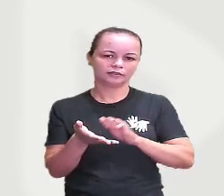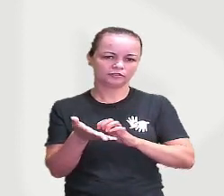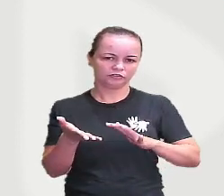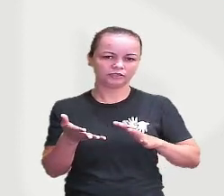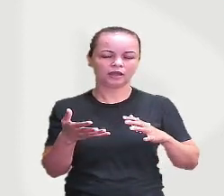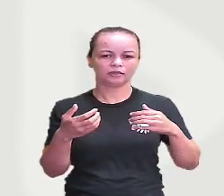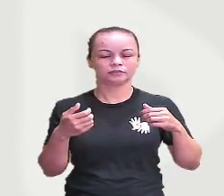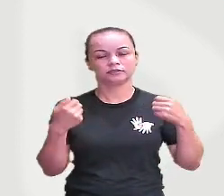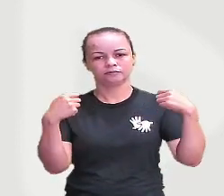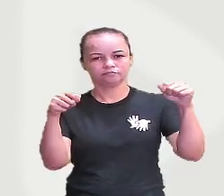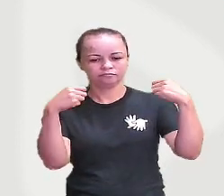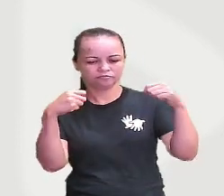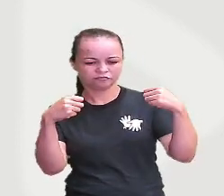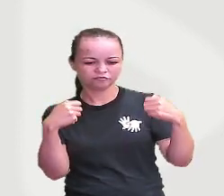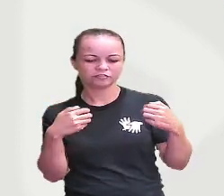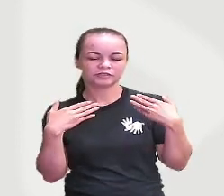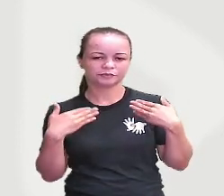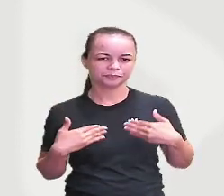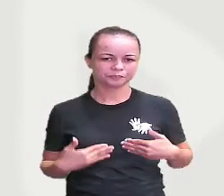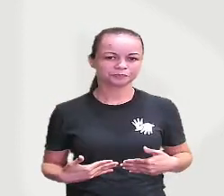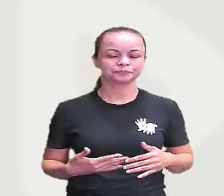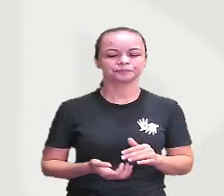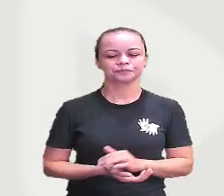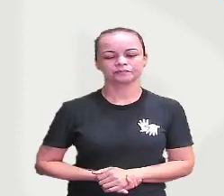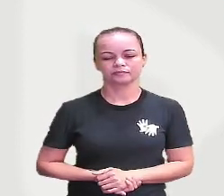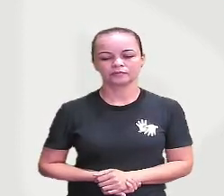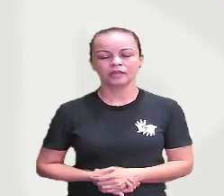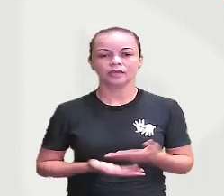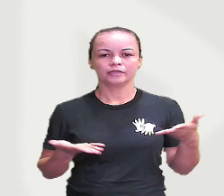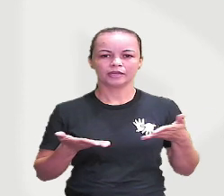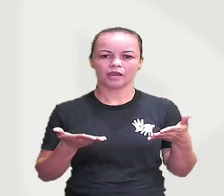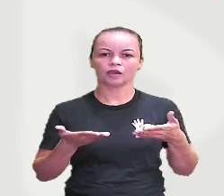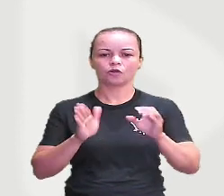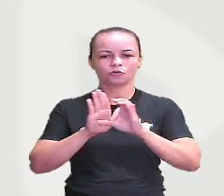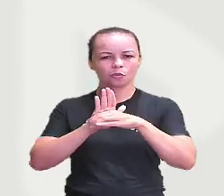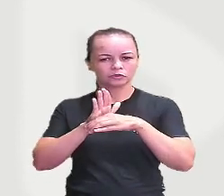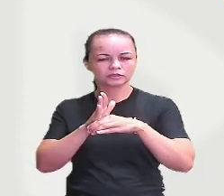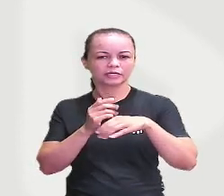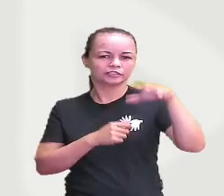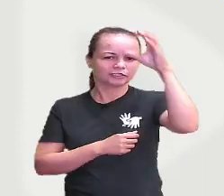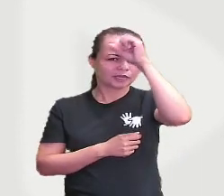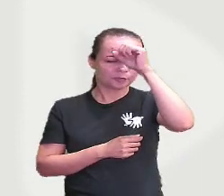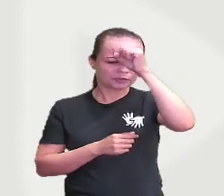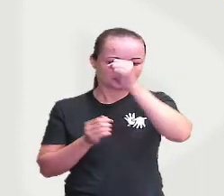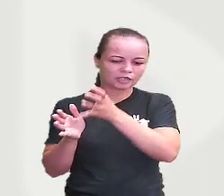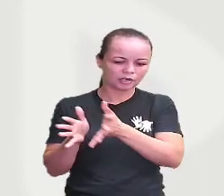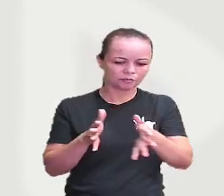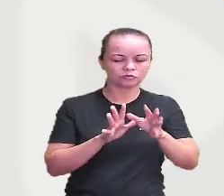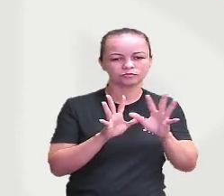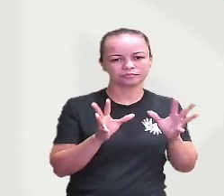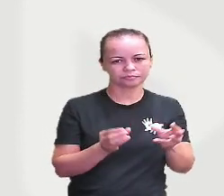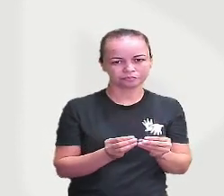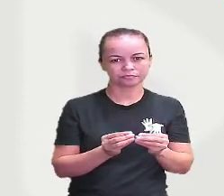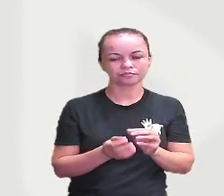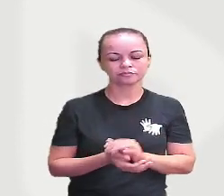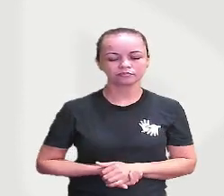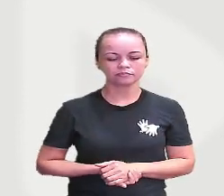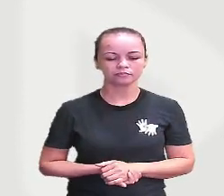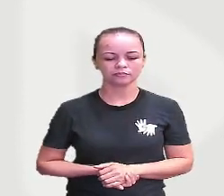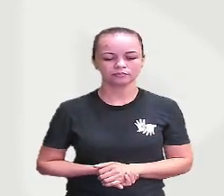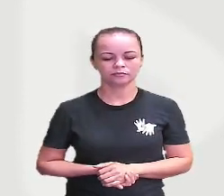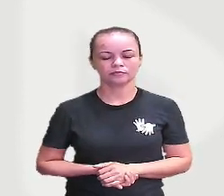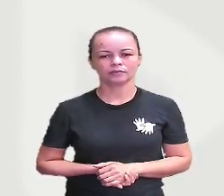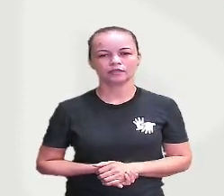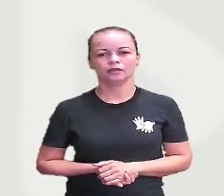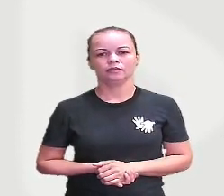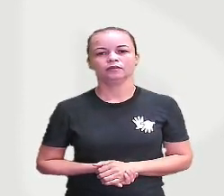agora a gente vai revisar alguns dos conceitos que a gente aprendeu ao longo dessa nossa aula de ciências, né? A gente aprendeu que